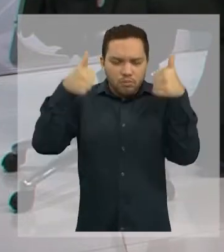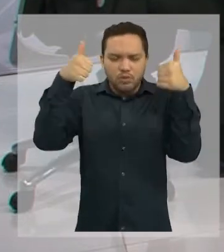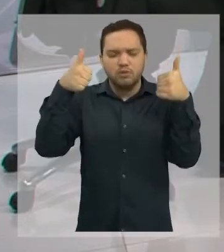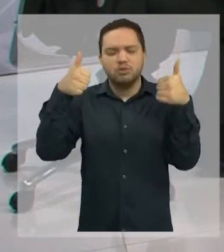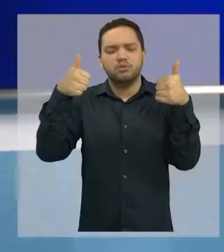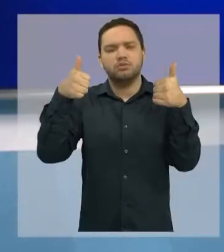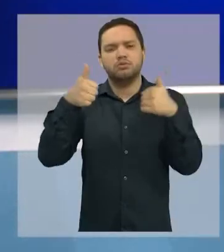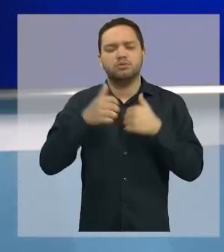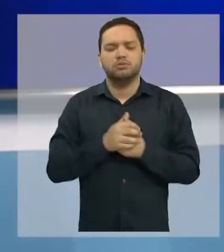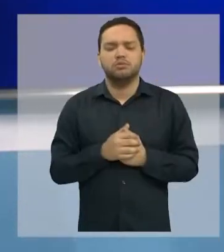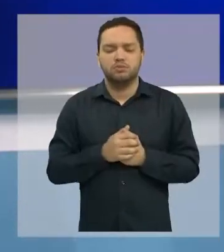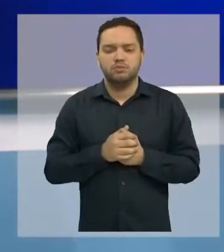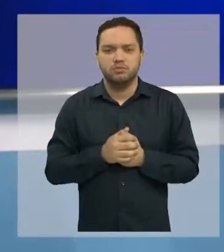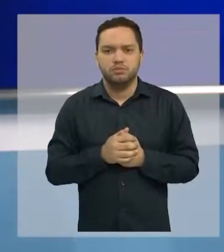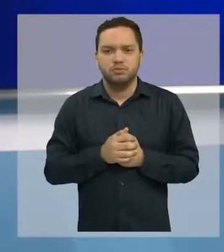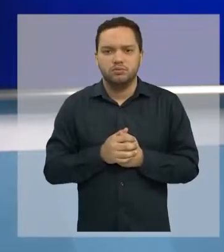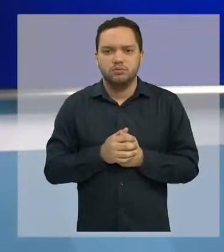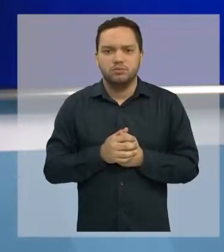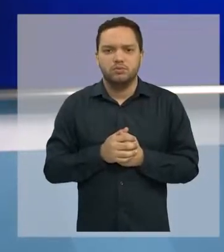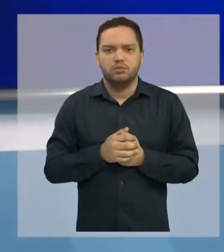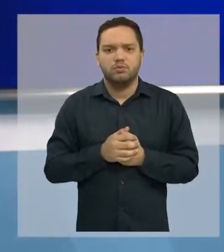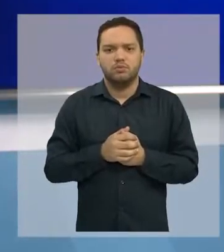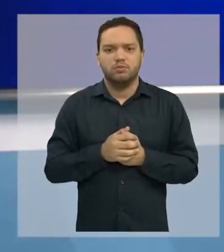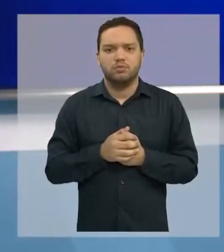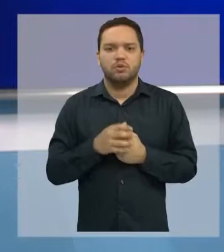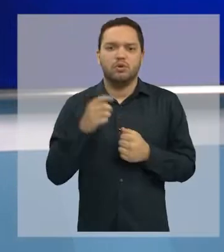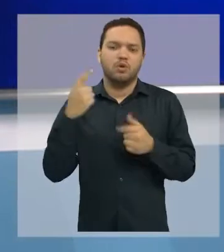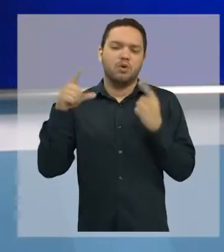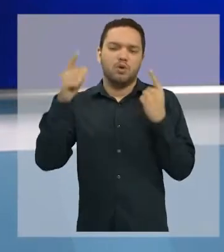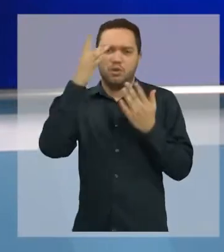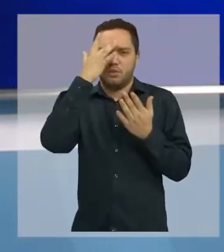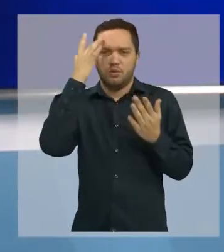da política por outros atores, não apenas